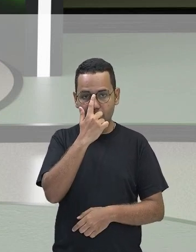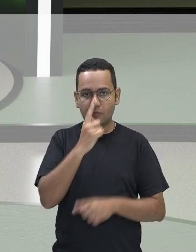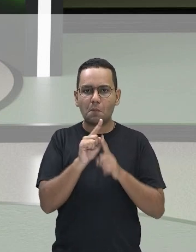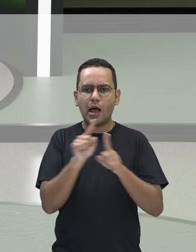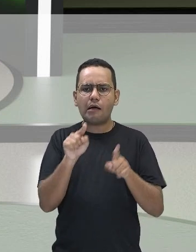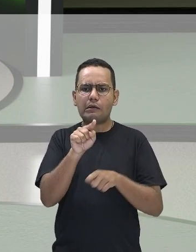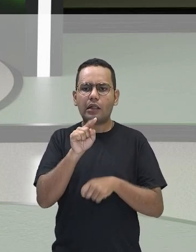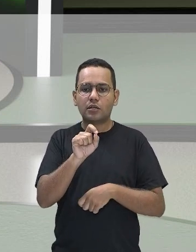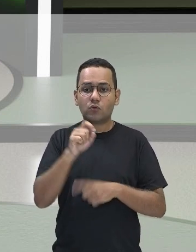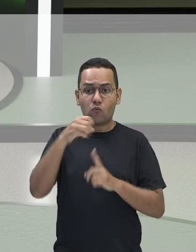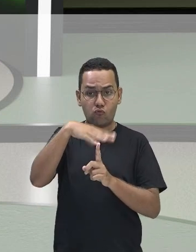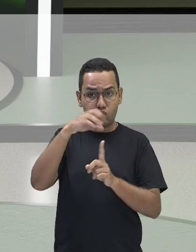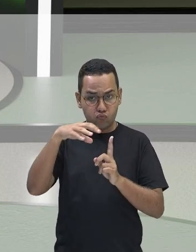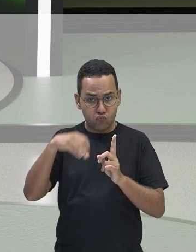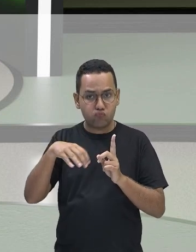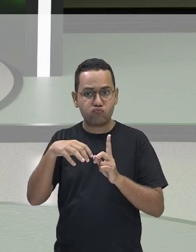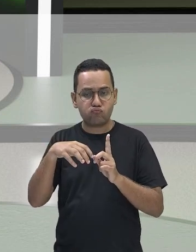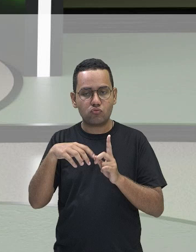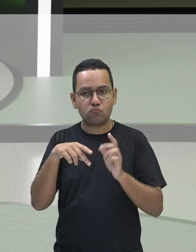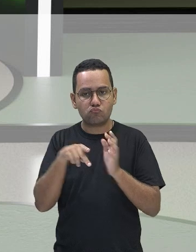tá? Um organismo unicelular,